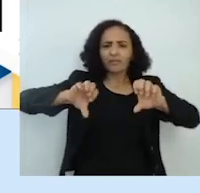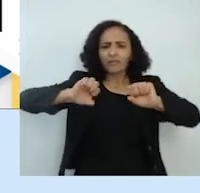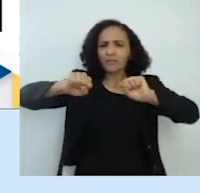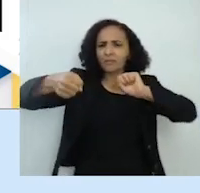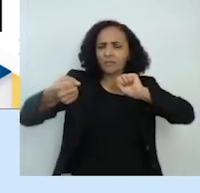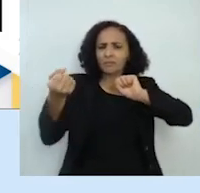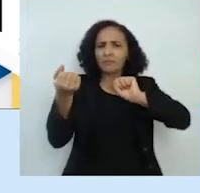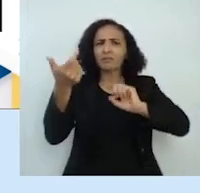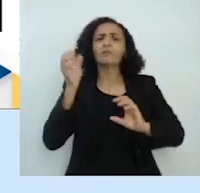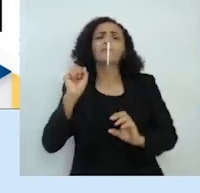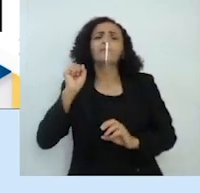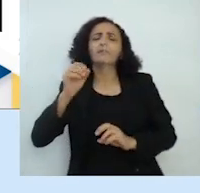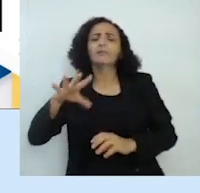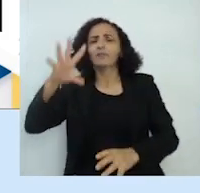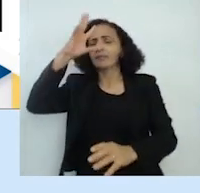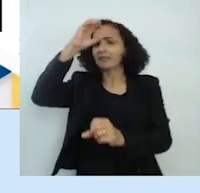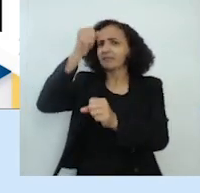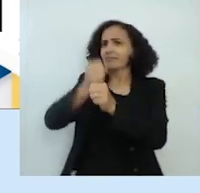lado?